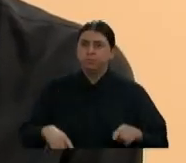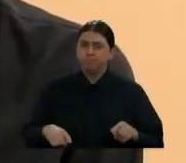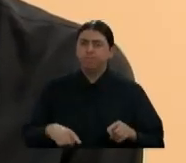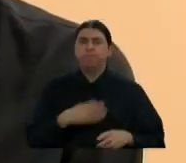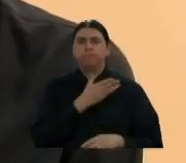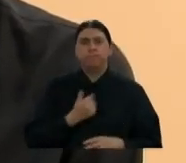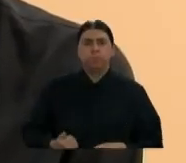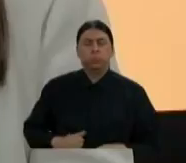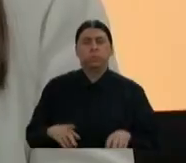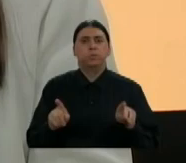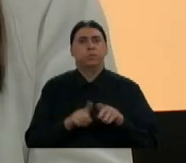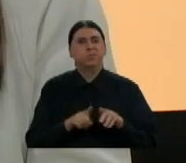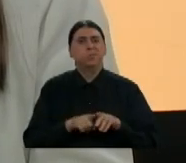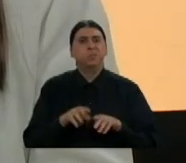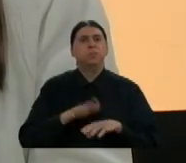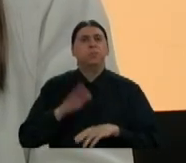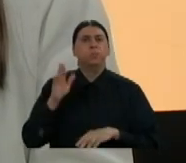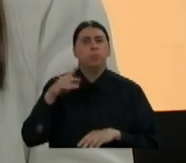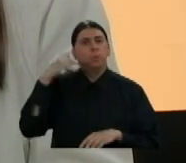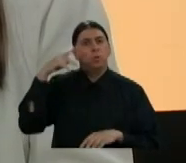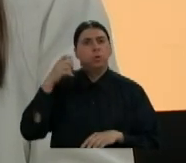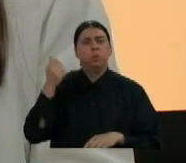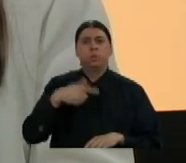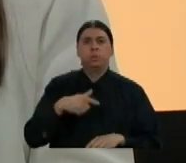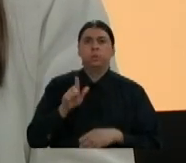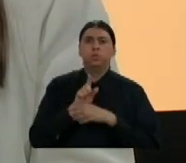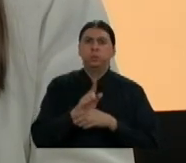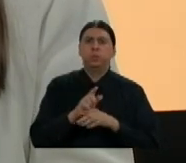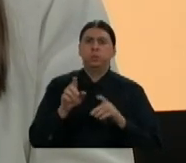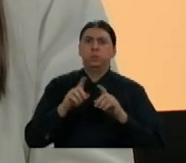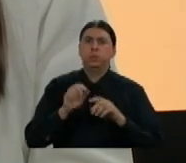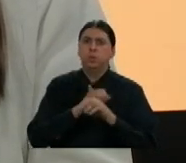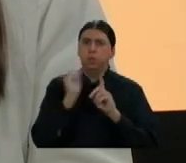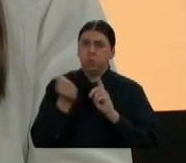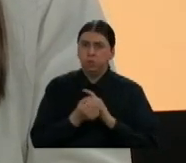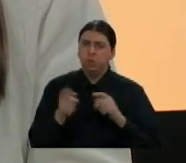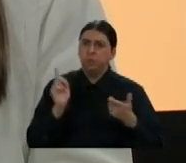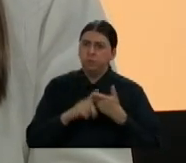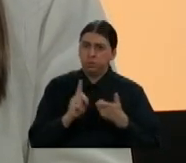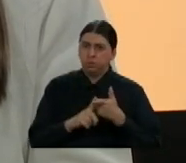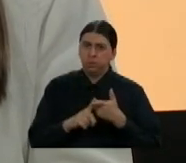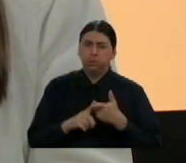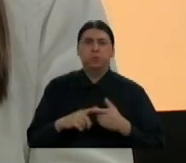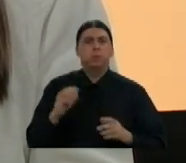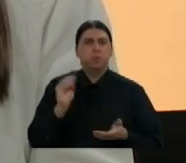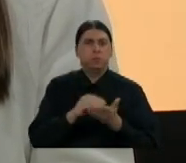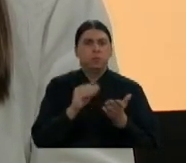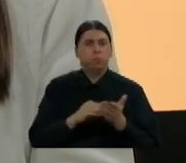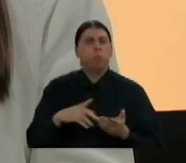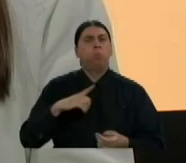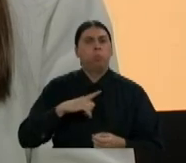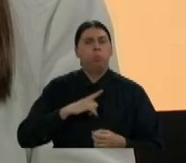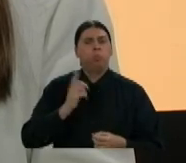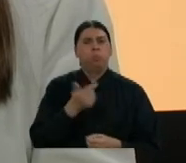fica mais até psicólogos do que assistentes sociais me parece na verdade nós temos uma demanda represada